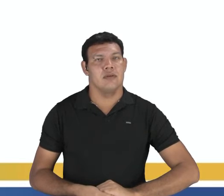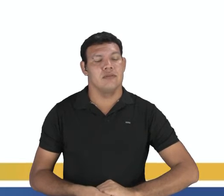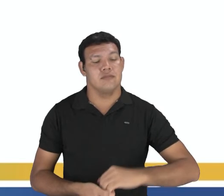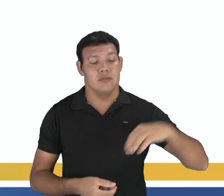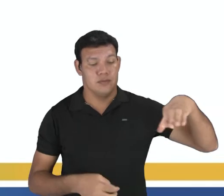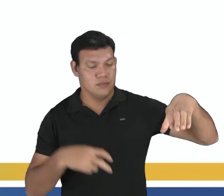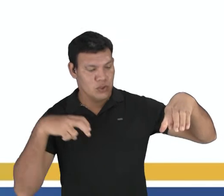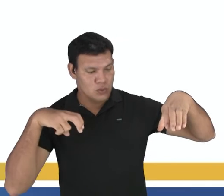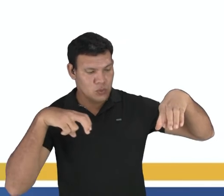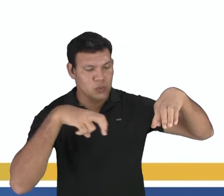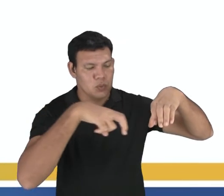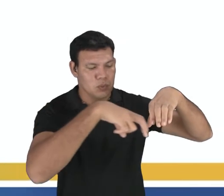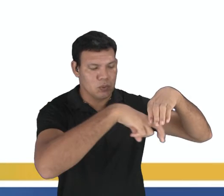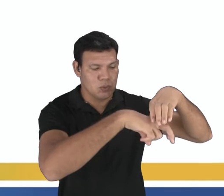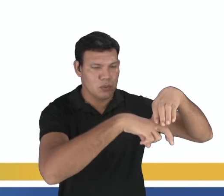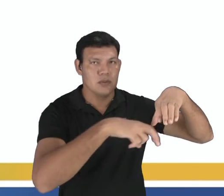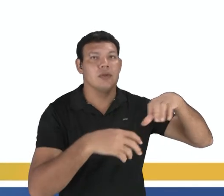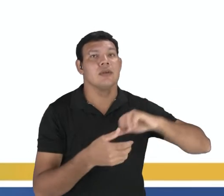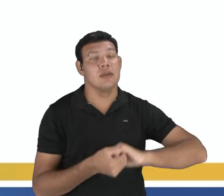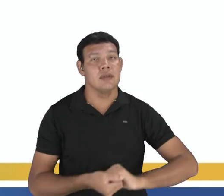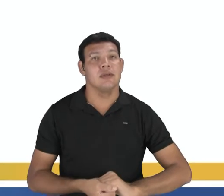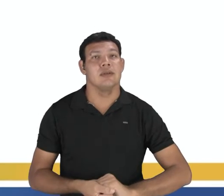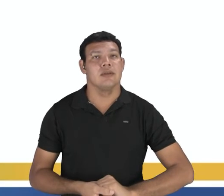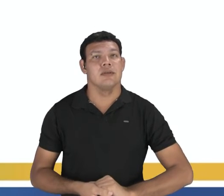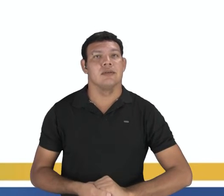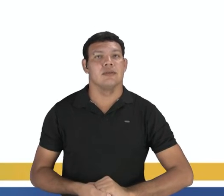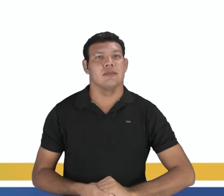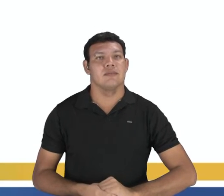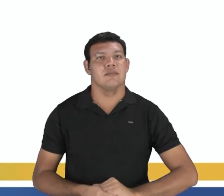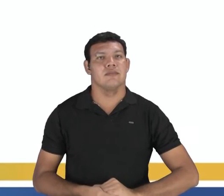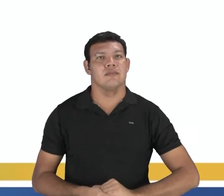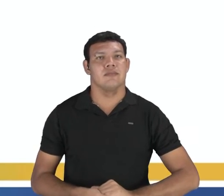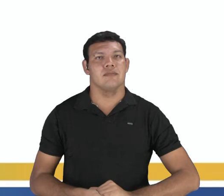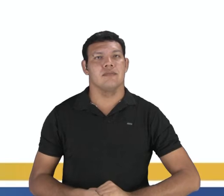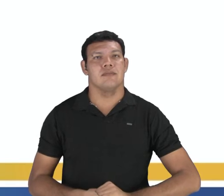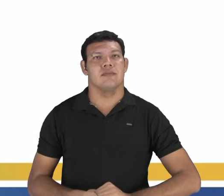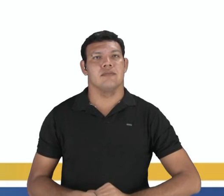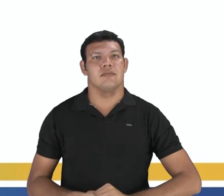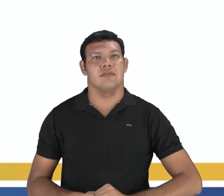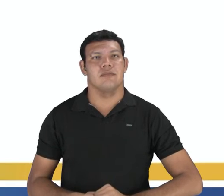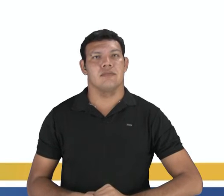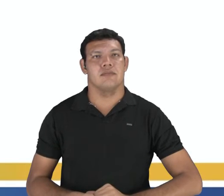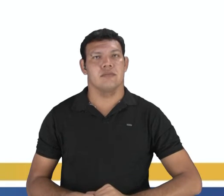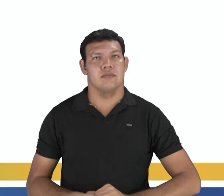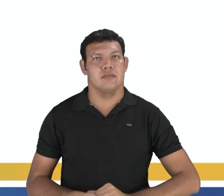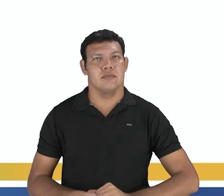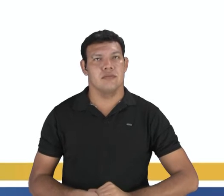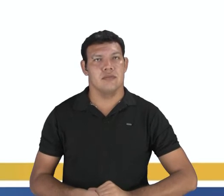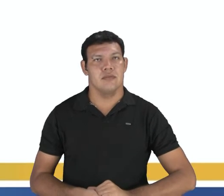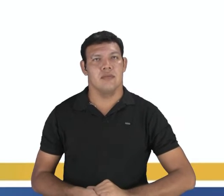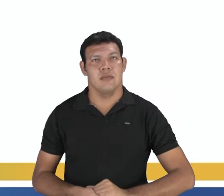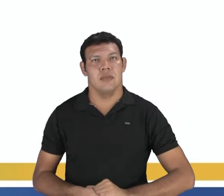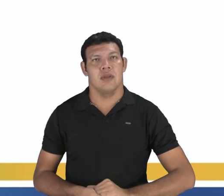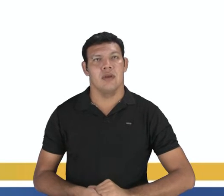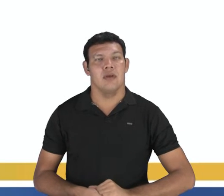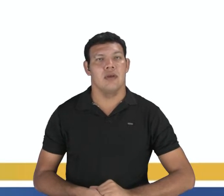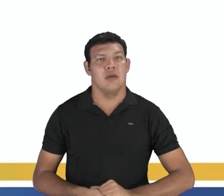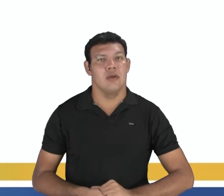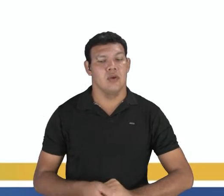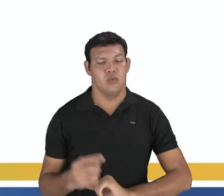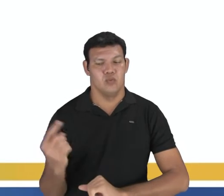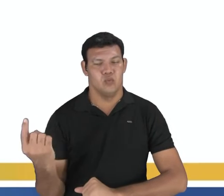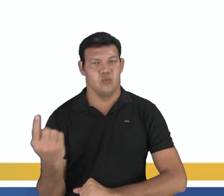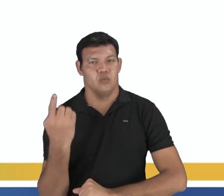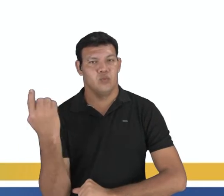moram em uma caverna em arde 11 hillman's owners e eles são os únicos homens